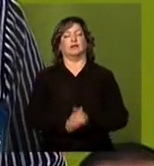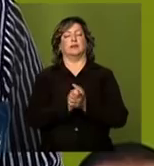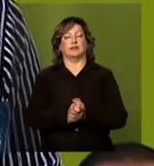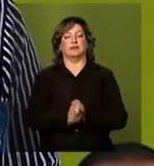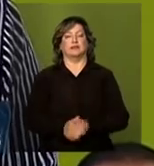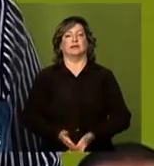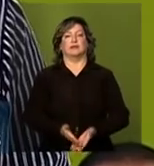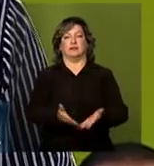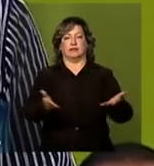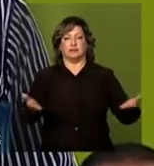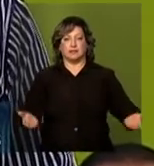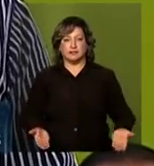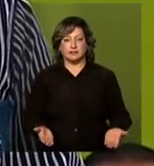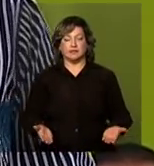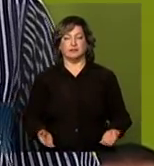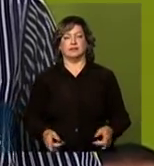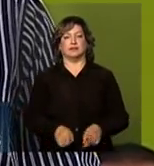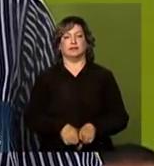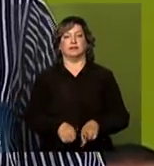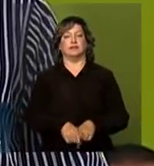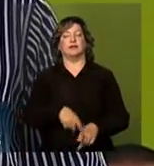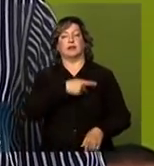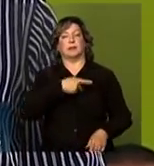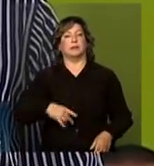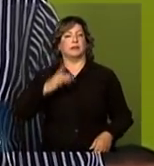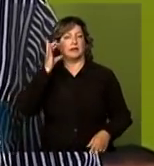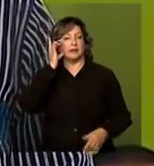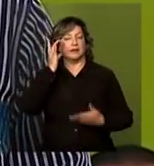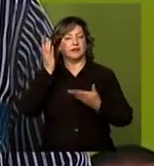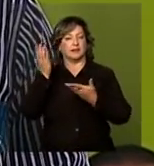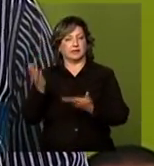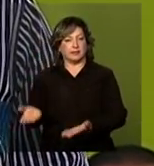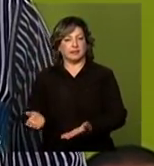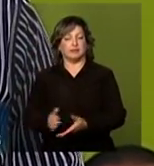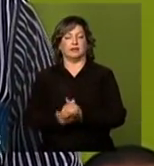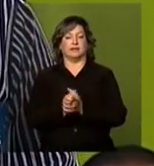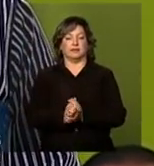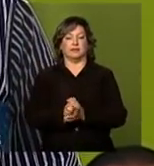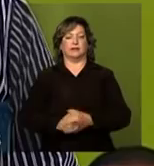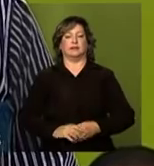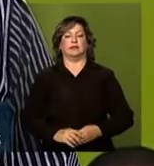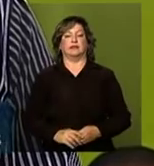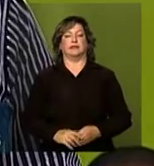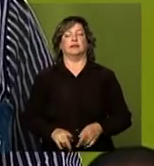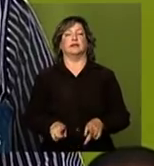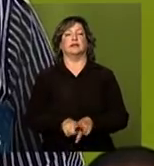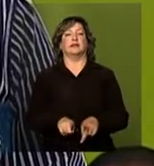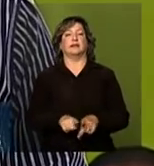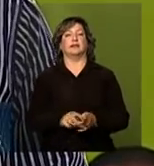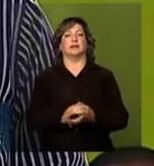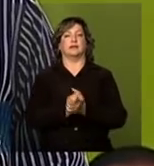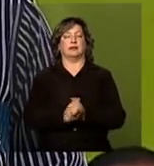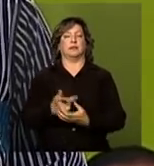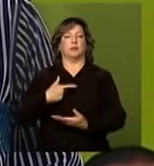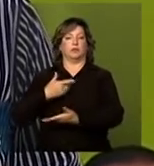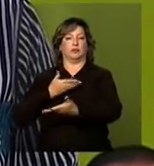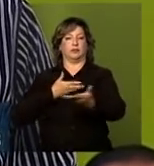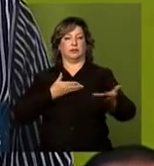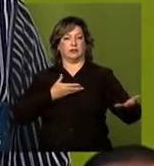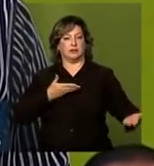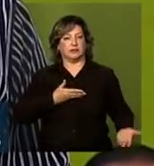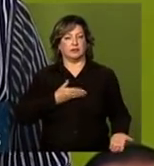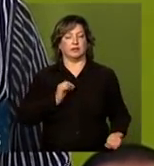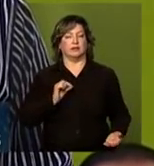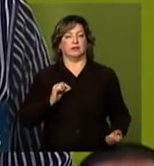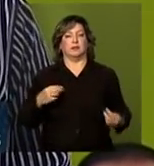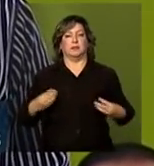saudá-los saudando a nossa presidenta Dilma Rousseff Saúdo também os meus colegas de ministério